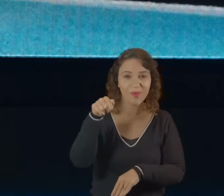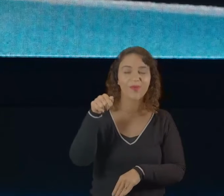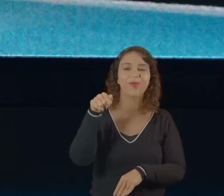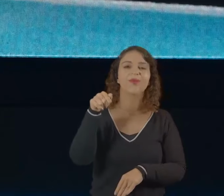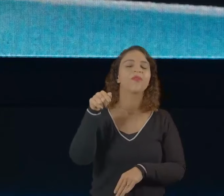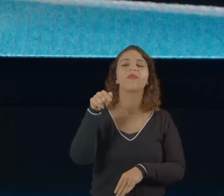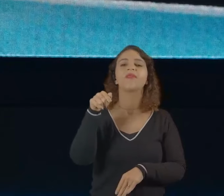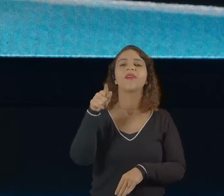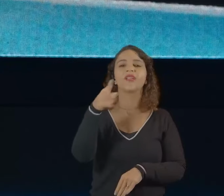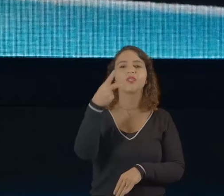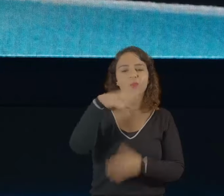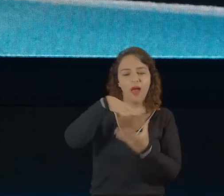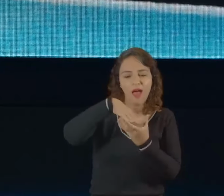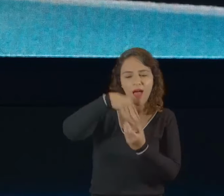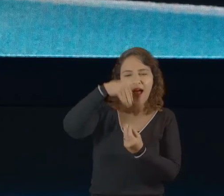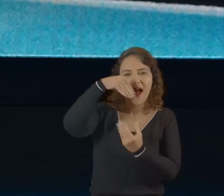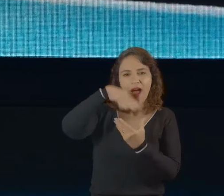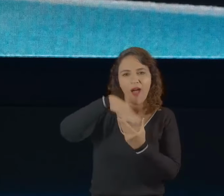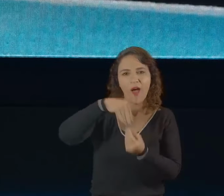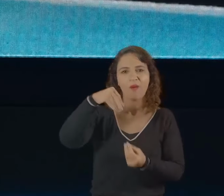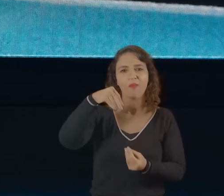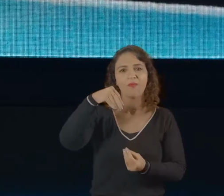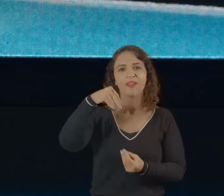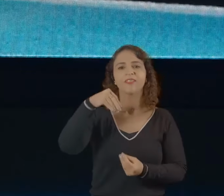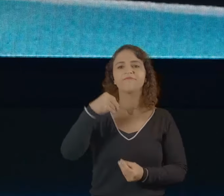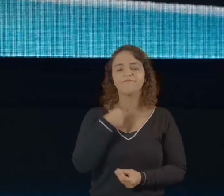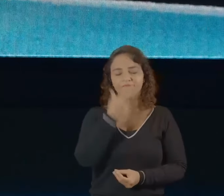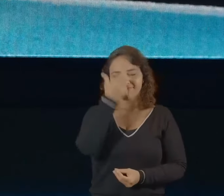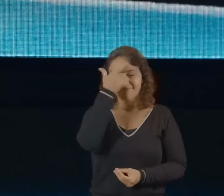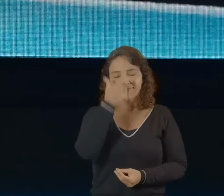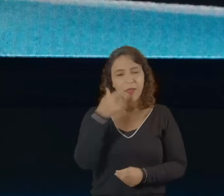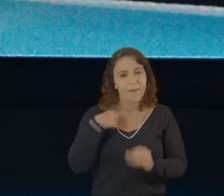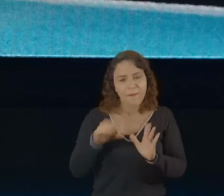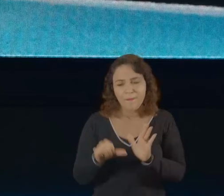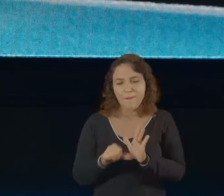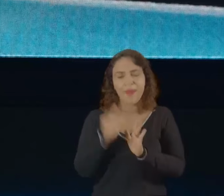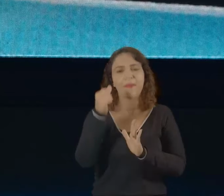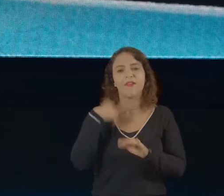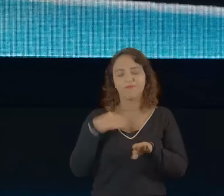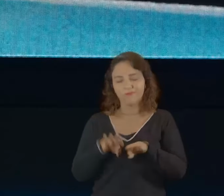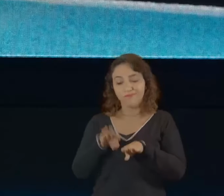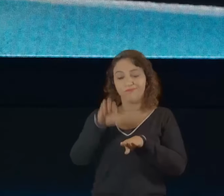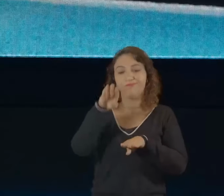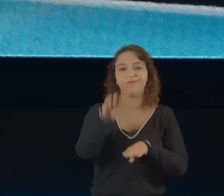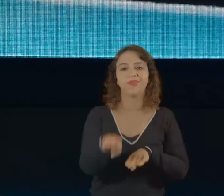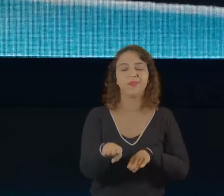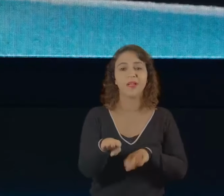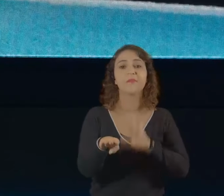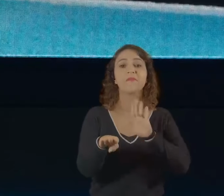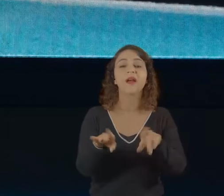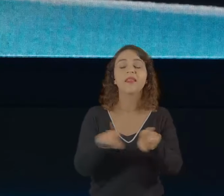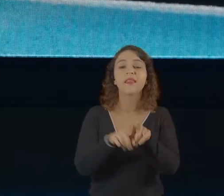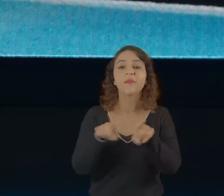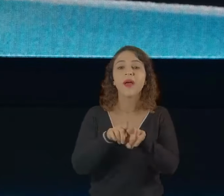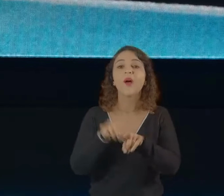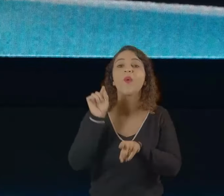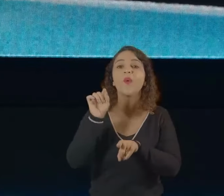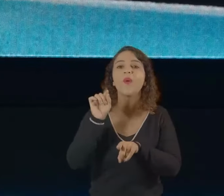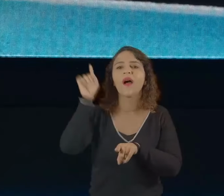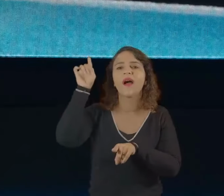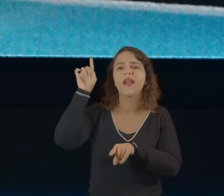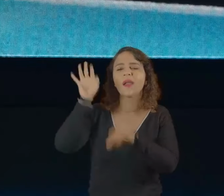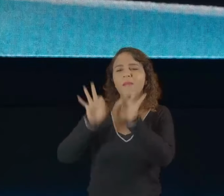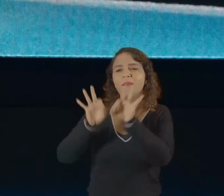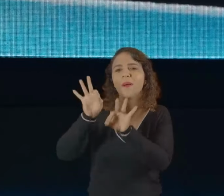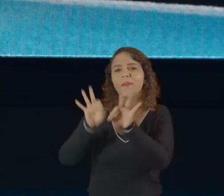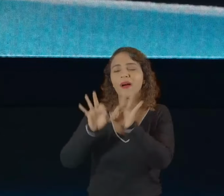a entrega da alma e do espírito para a salvação é o primeiro passo. Mas junto com este chamado, o Senhor tem para a